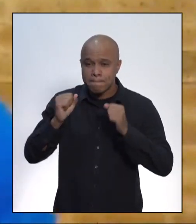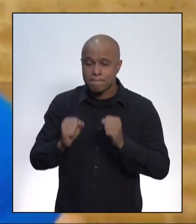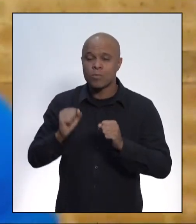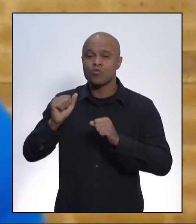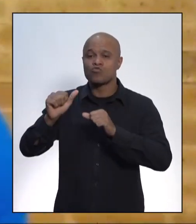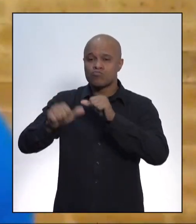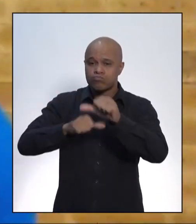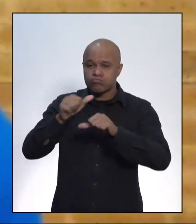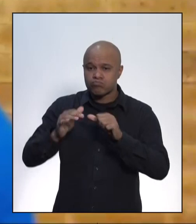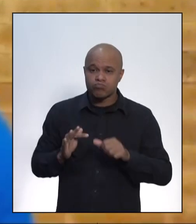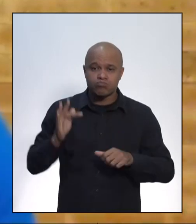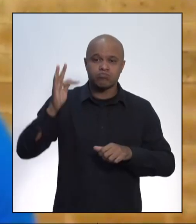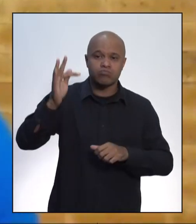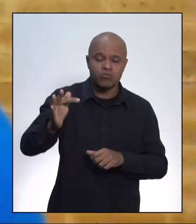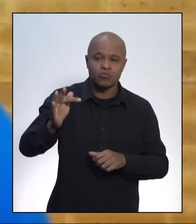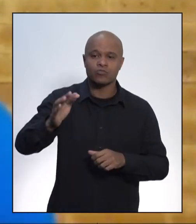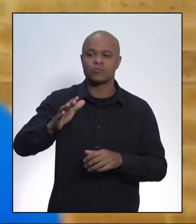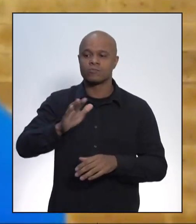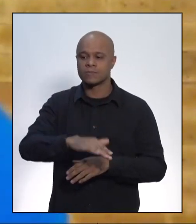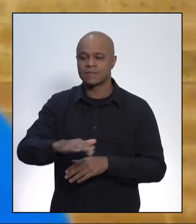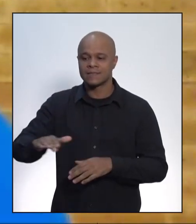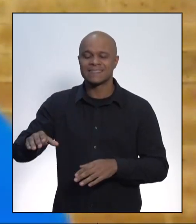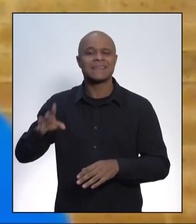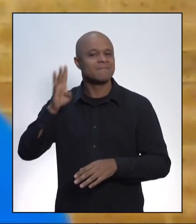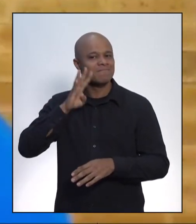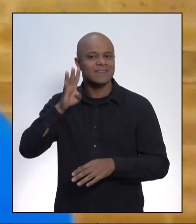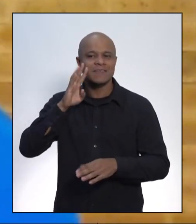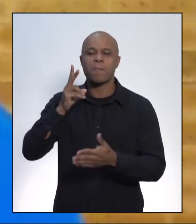Cara, isso é muito, cara, isso é muito legal, tá?